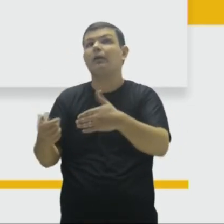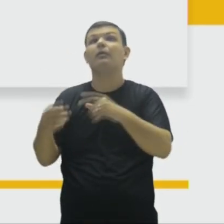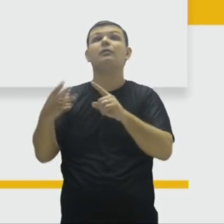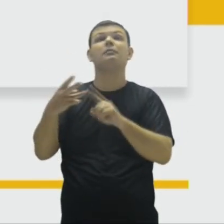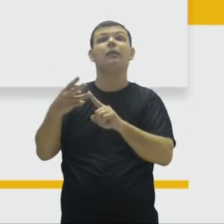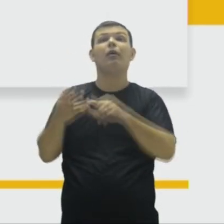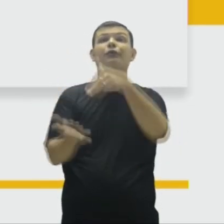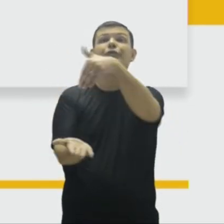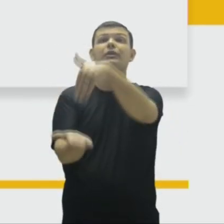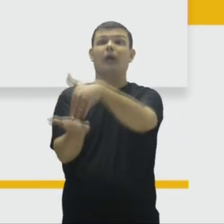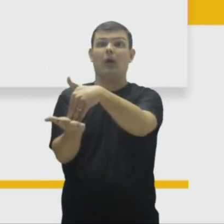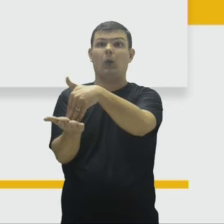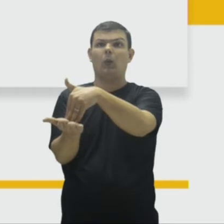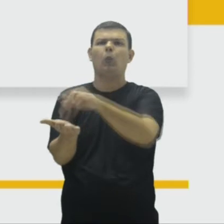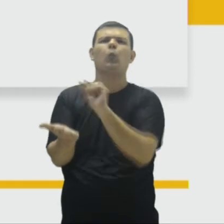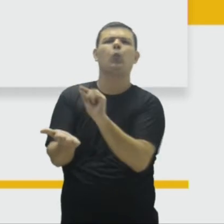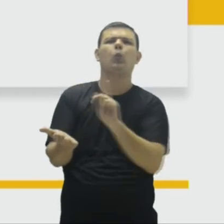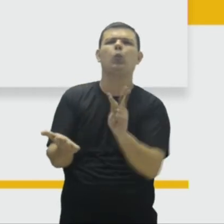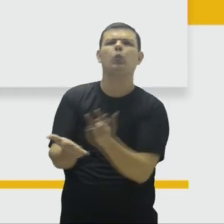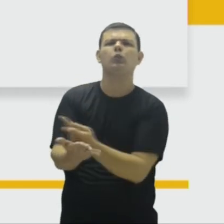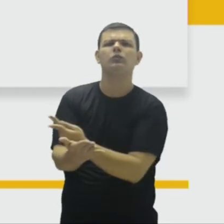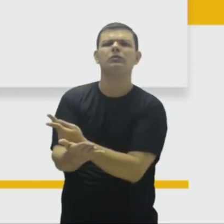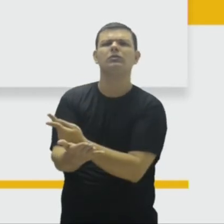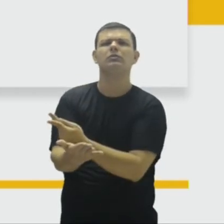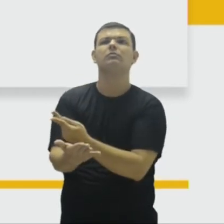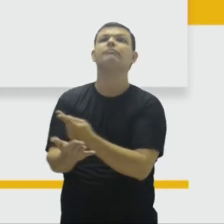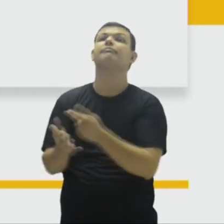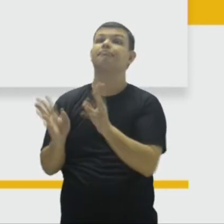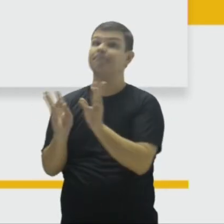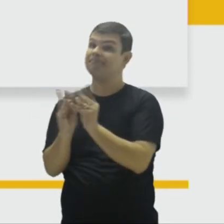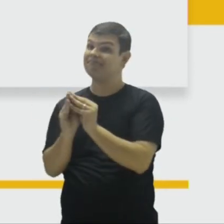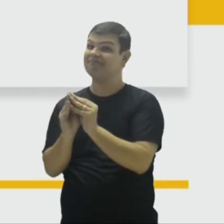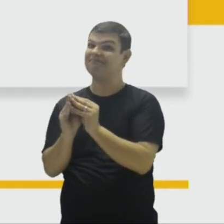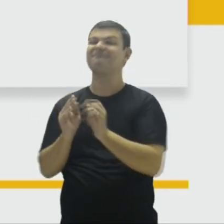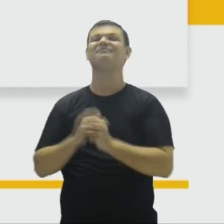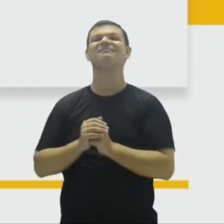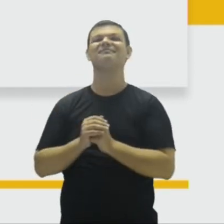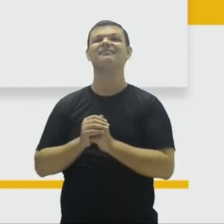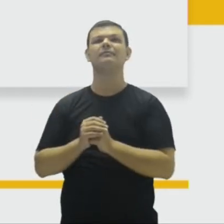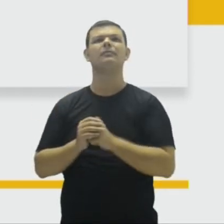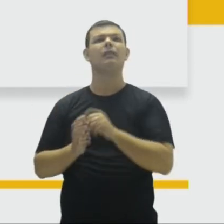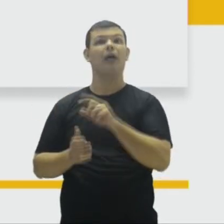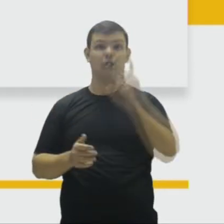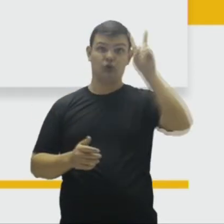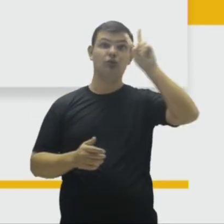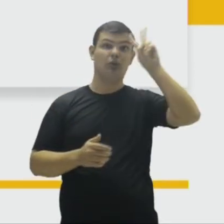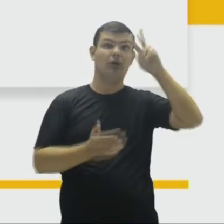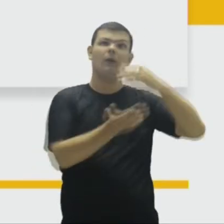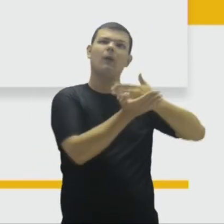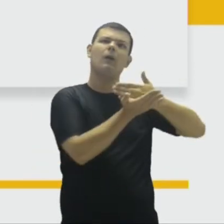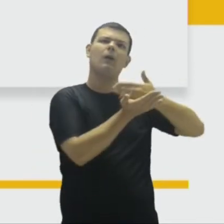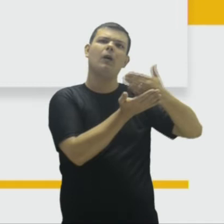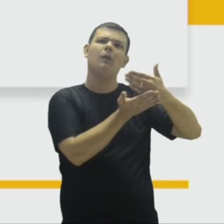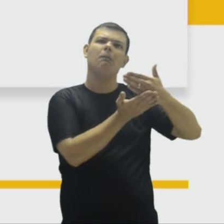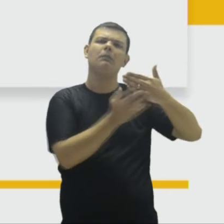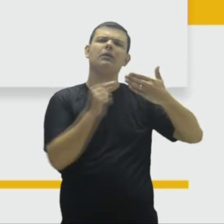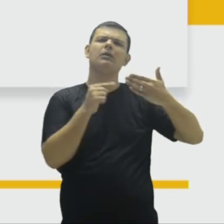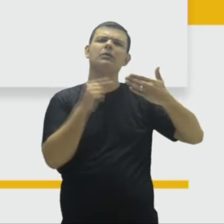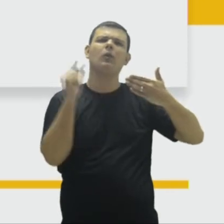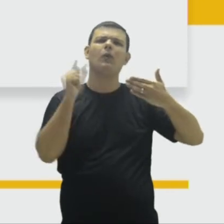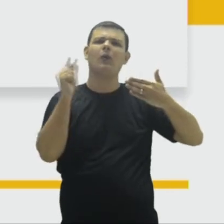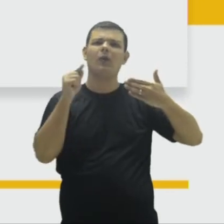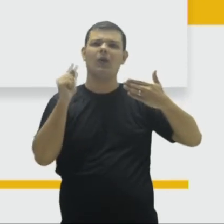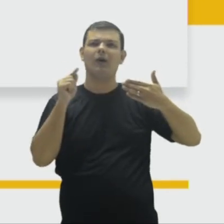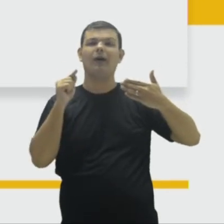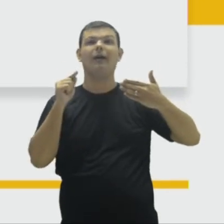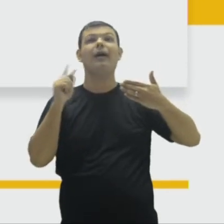o desfecho, que é o fim da história, o término. Na nossa história, a introdução, o início da